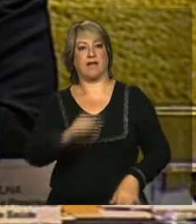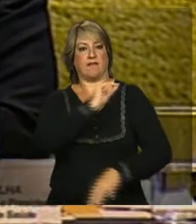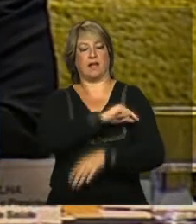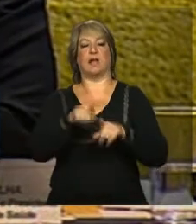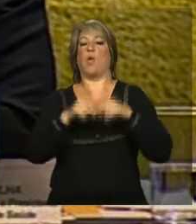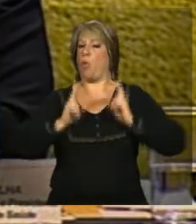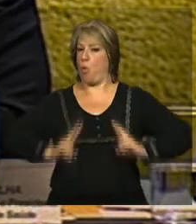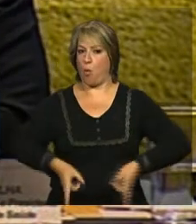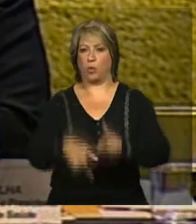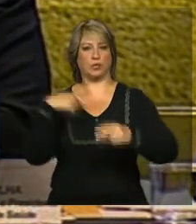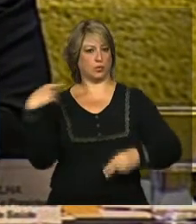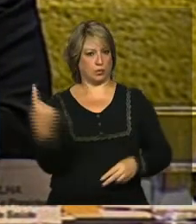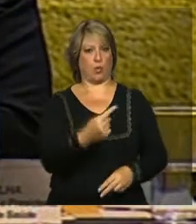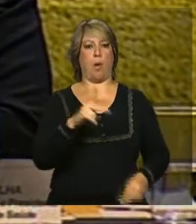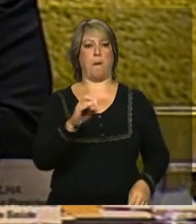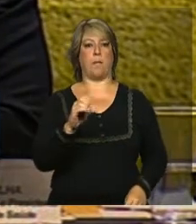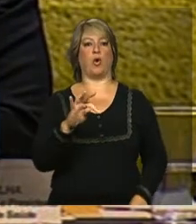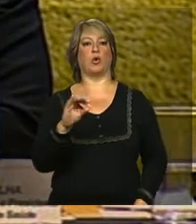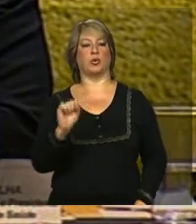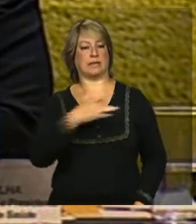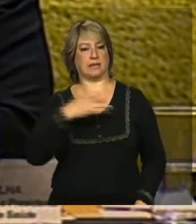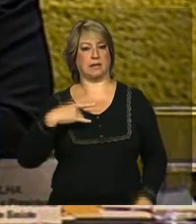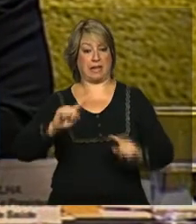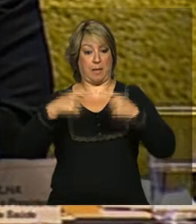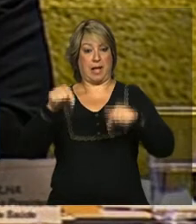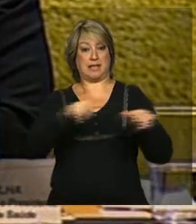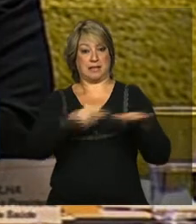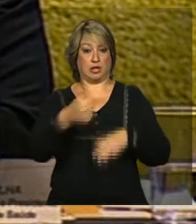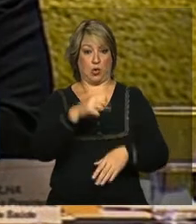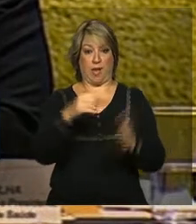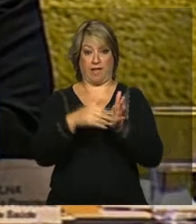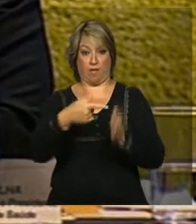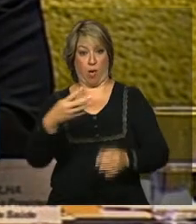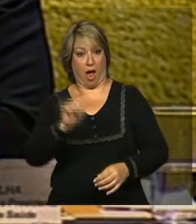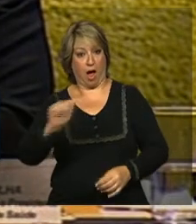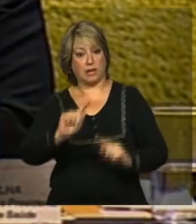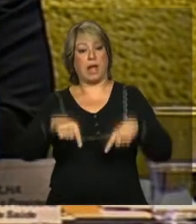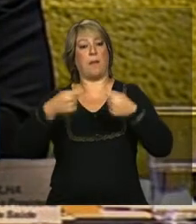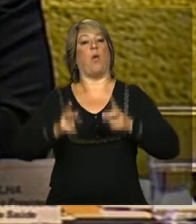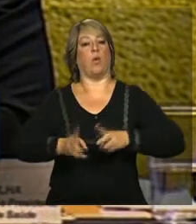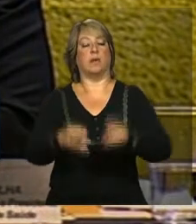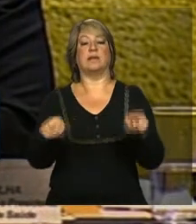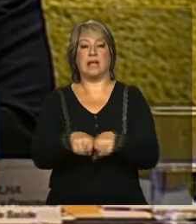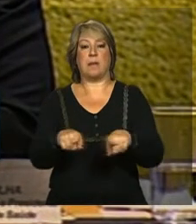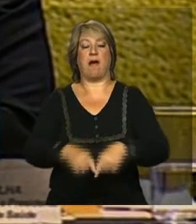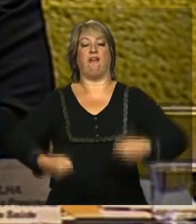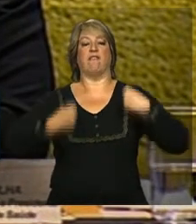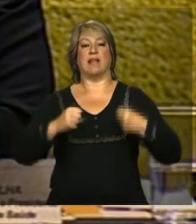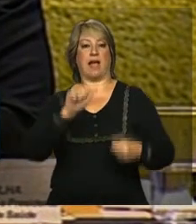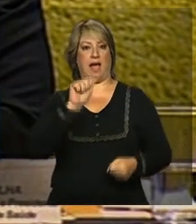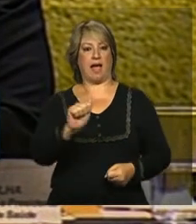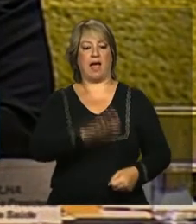continua nas unidades de saúde depois dessa semana de 18 a 24 de Agosto assim como a vitamina A para ser